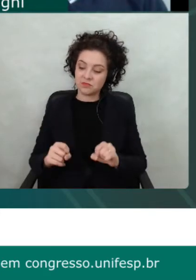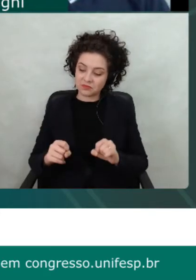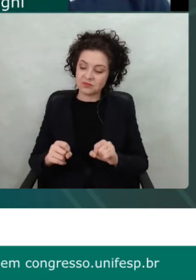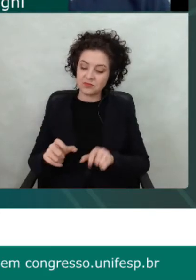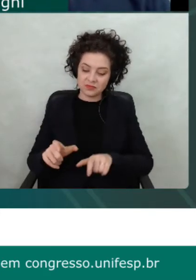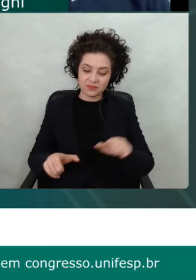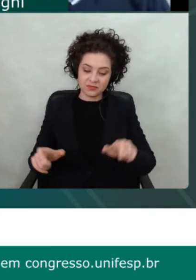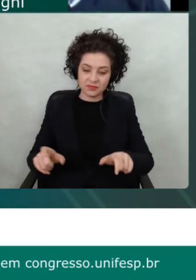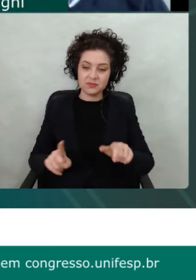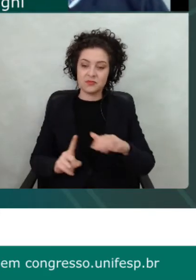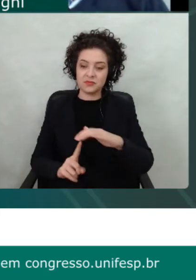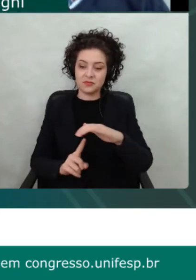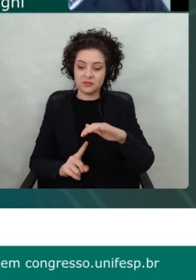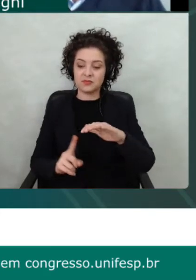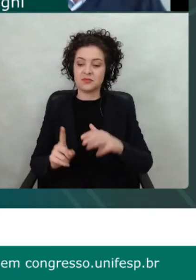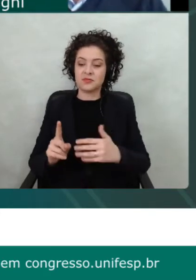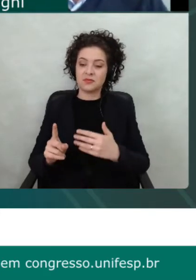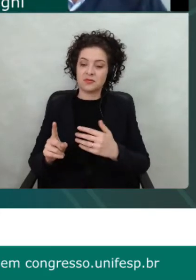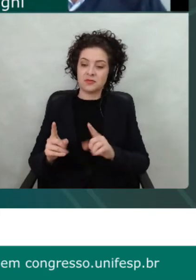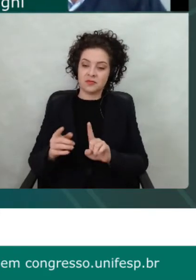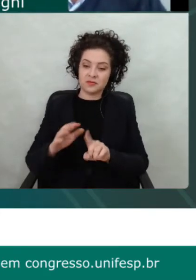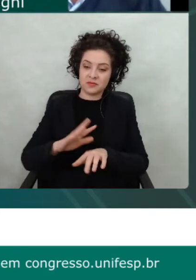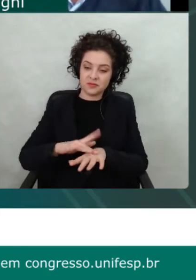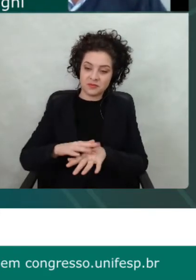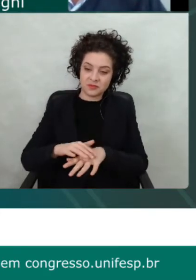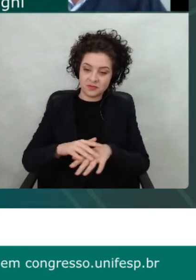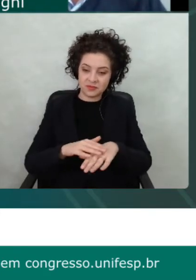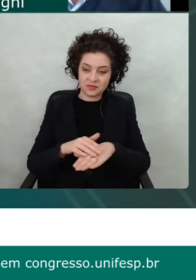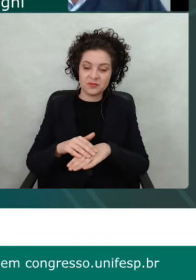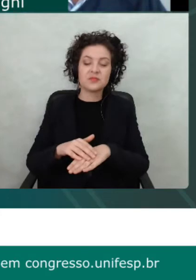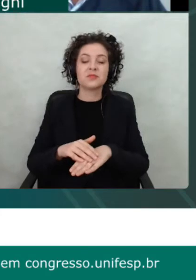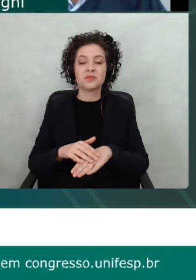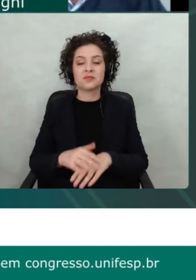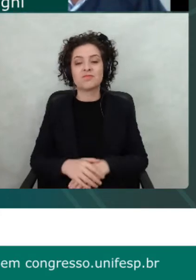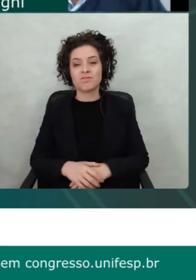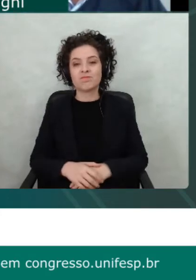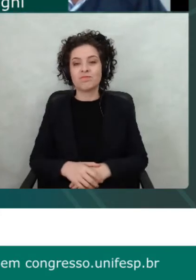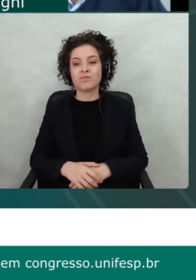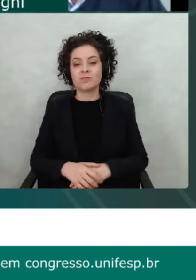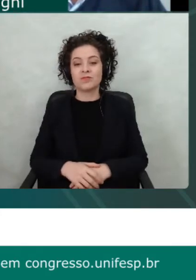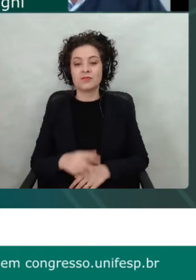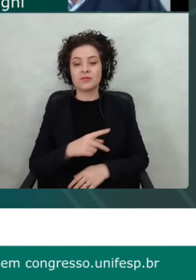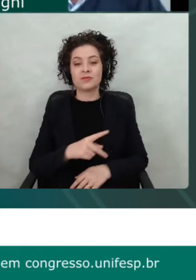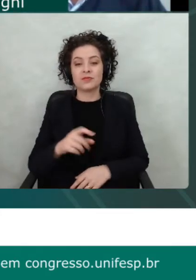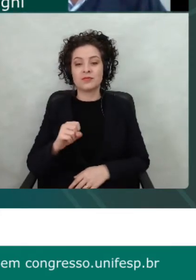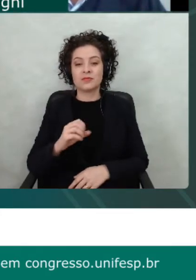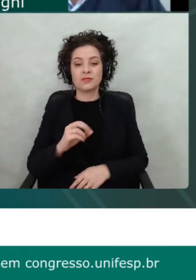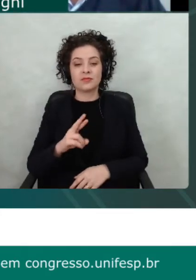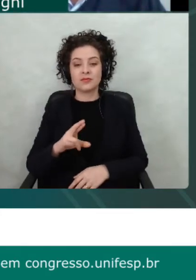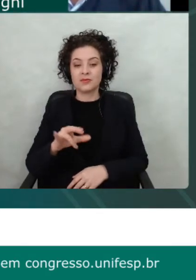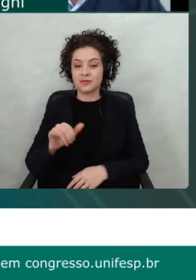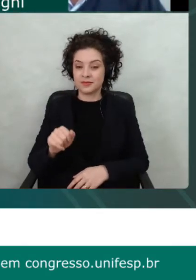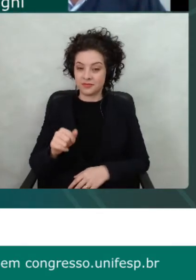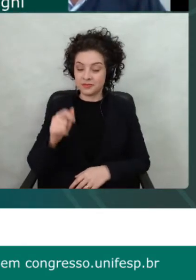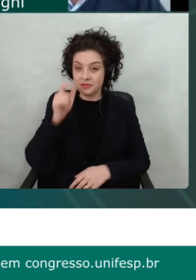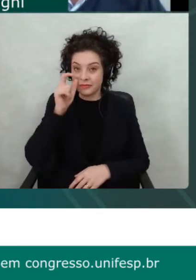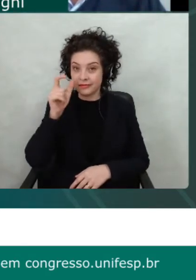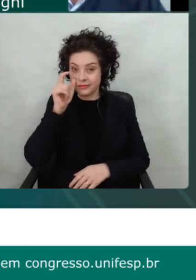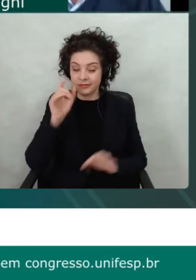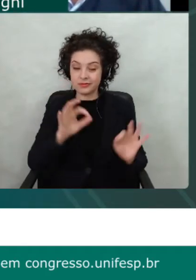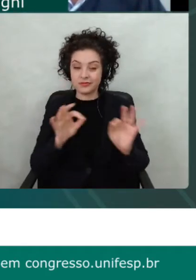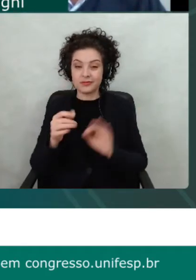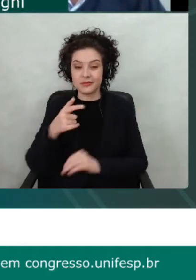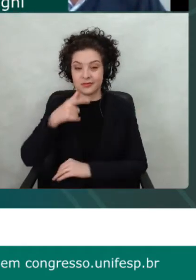que nós, de toda a estrutura, temos de vocês. A professora Soraya me mandou mensagem que está assistindo a sessão, e ontem ela falou